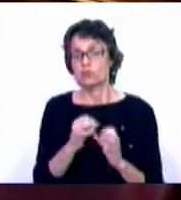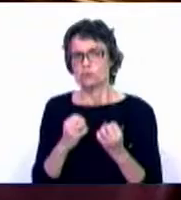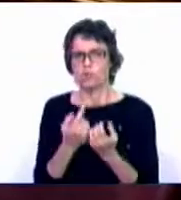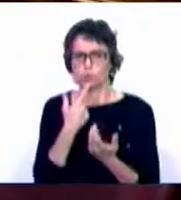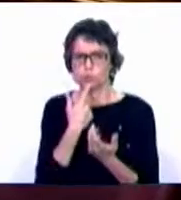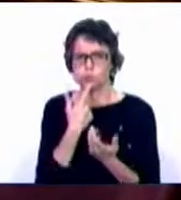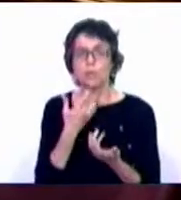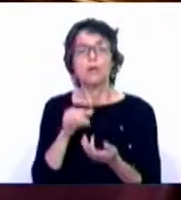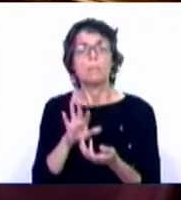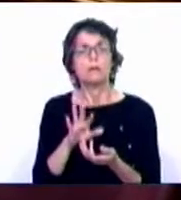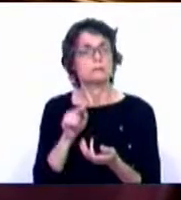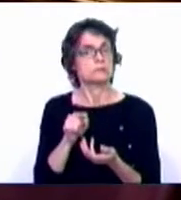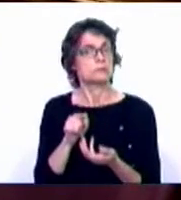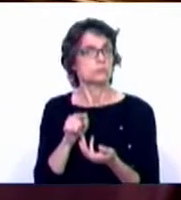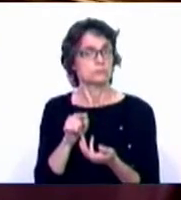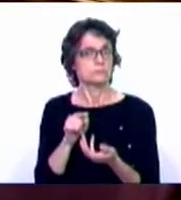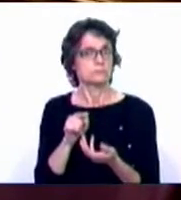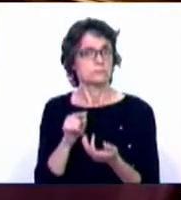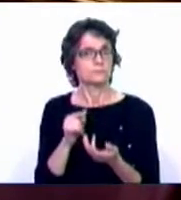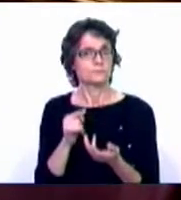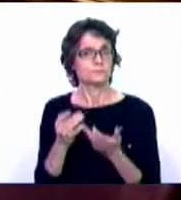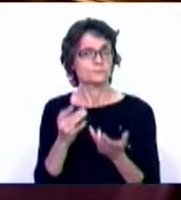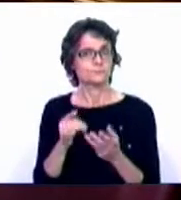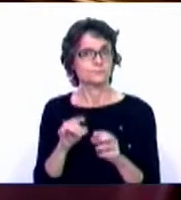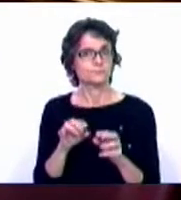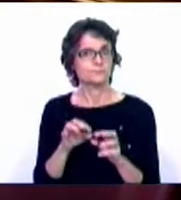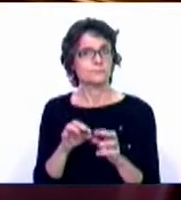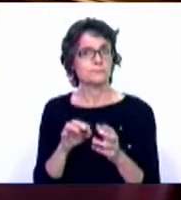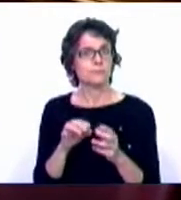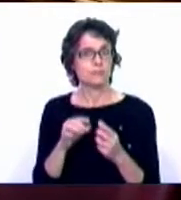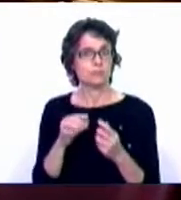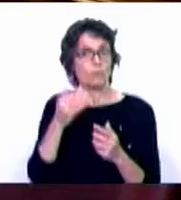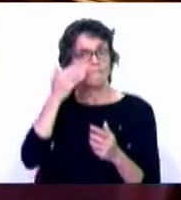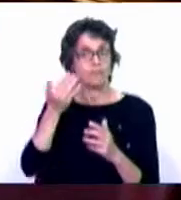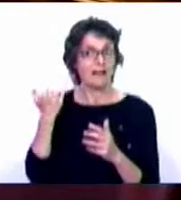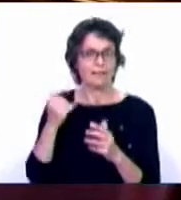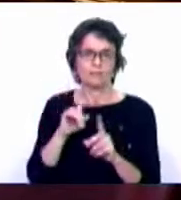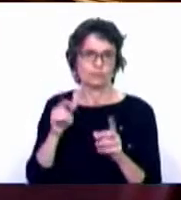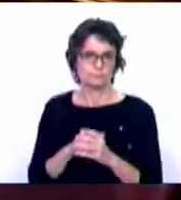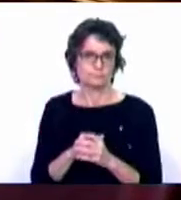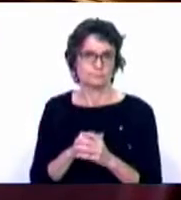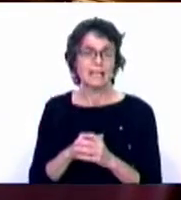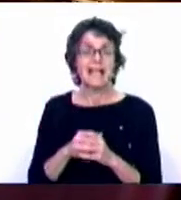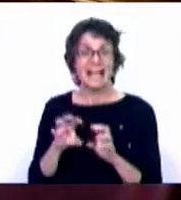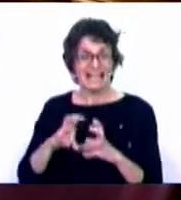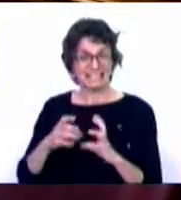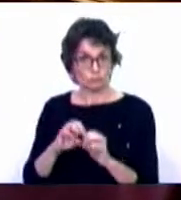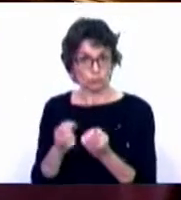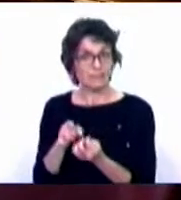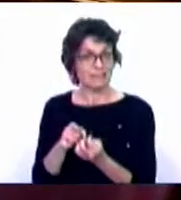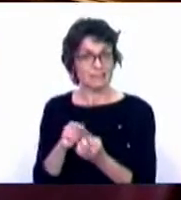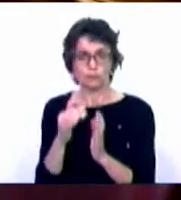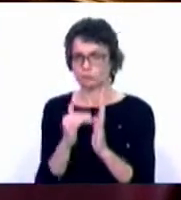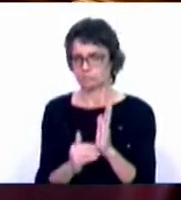grande, mas não tem a dimensão que por muitos foi anunciada. A crise social que vivemos é